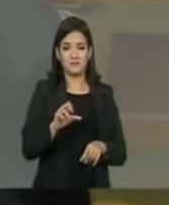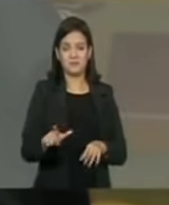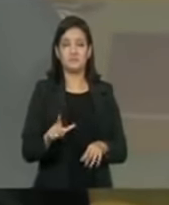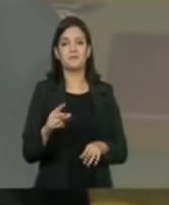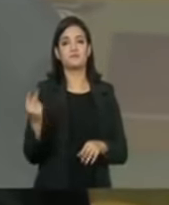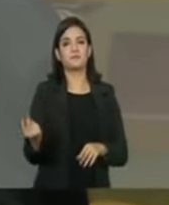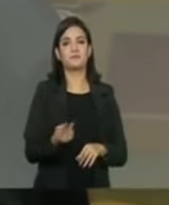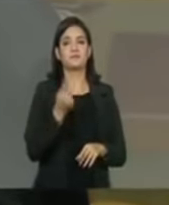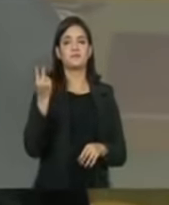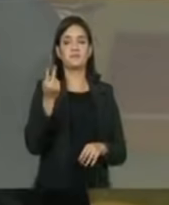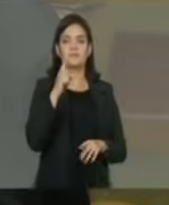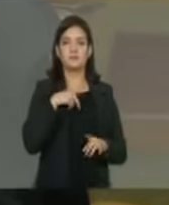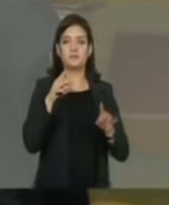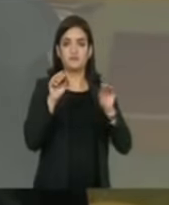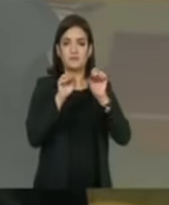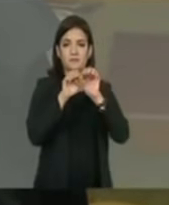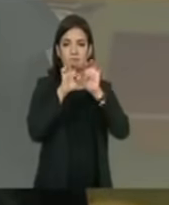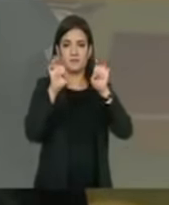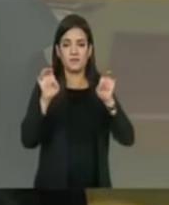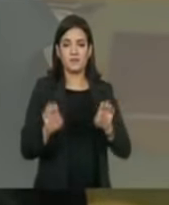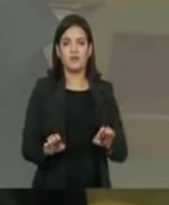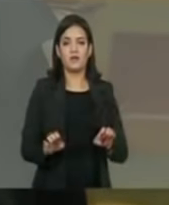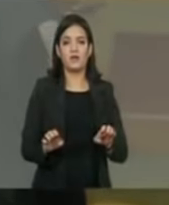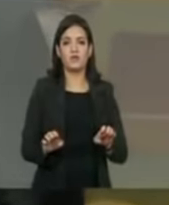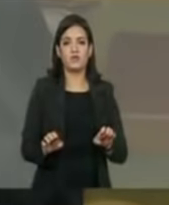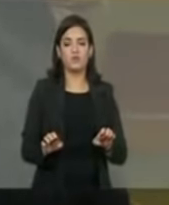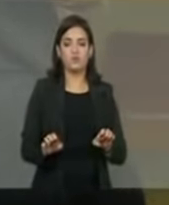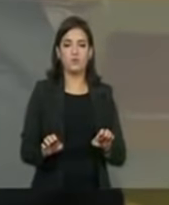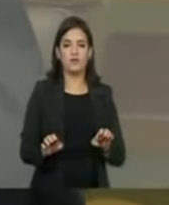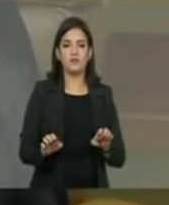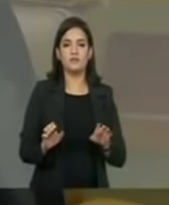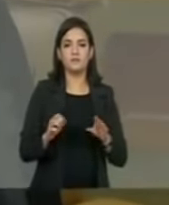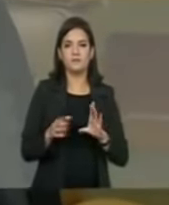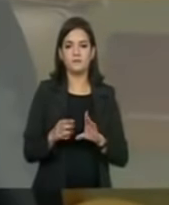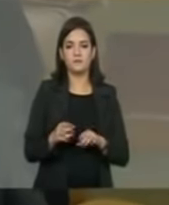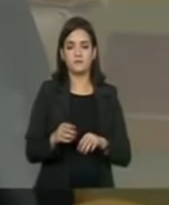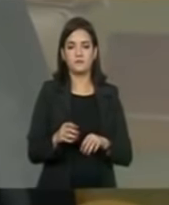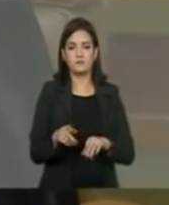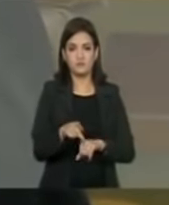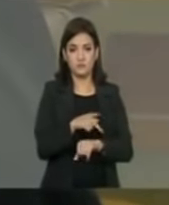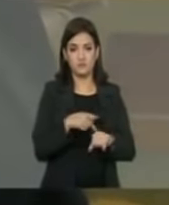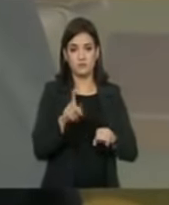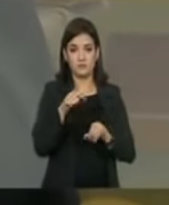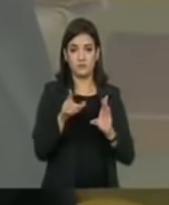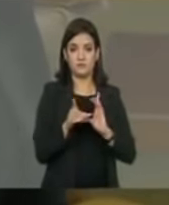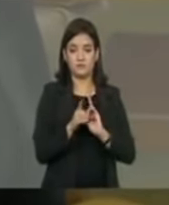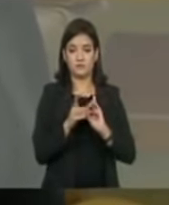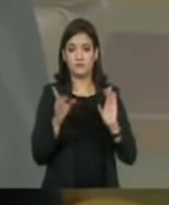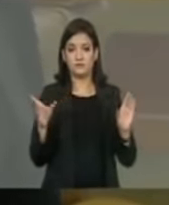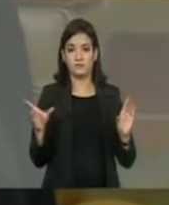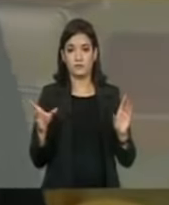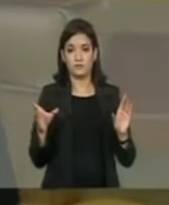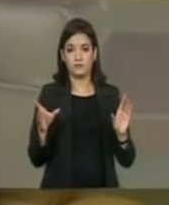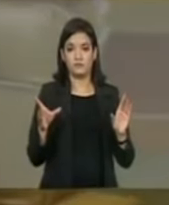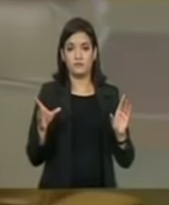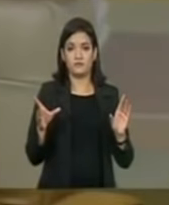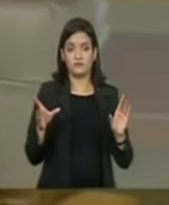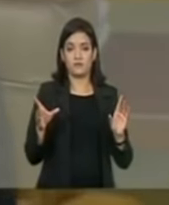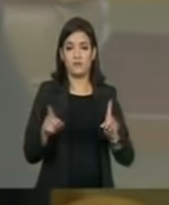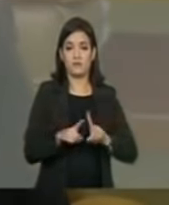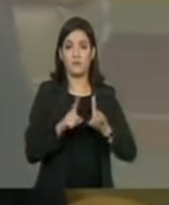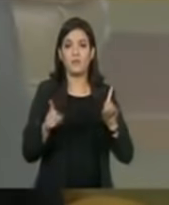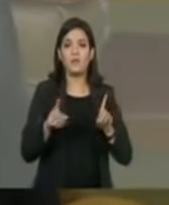estruturantes do estado democrático de direito e finalmente o presidente se nós